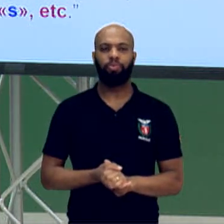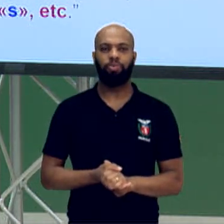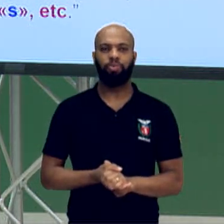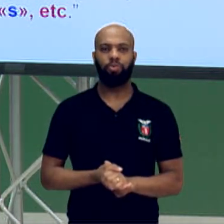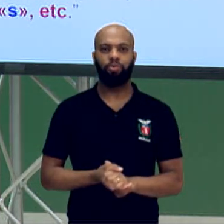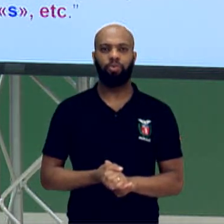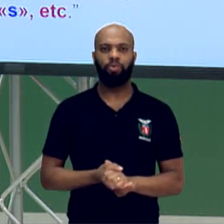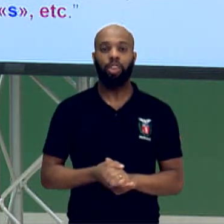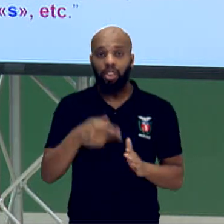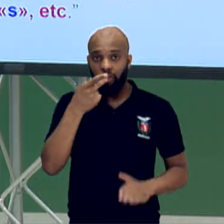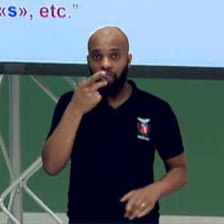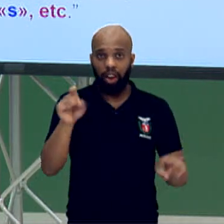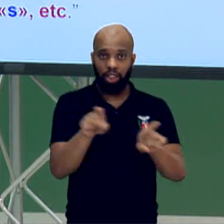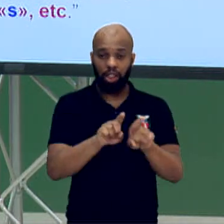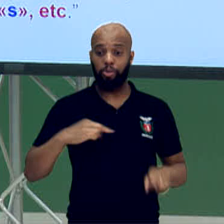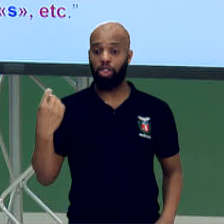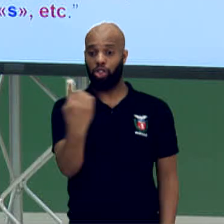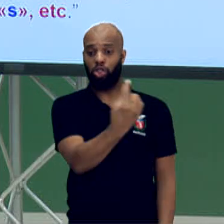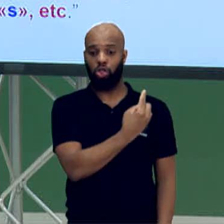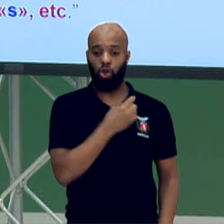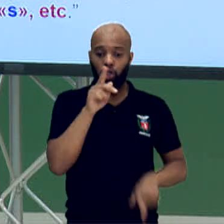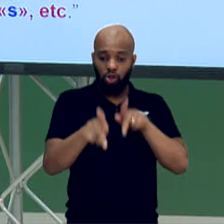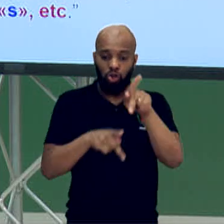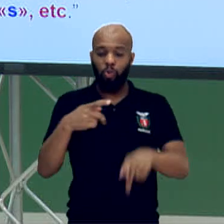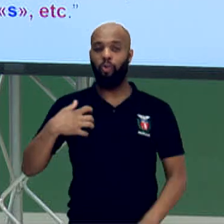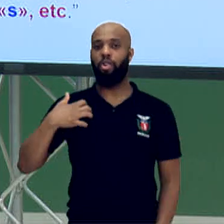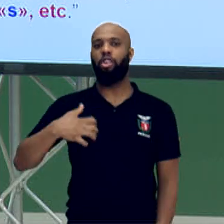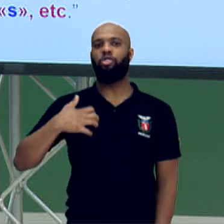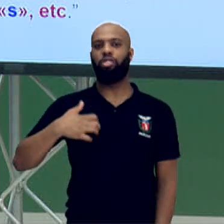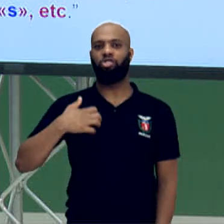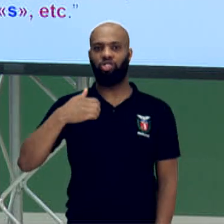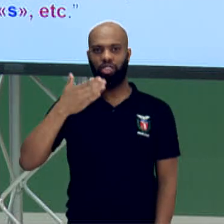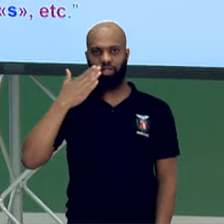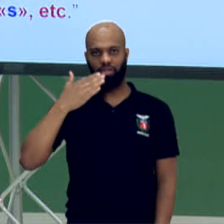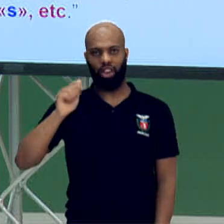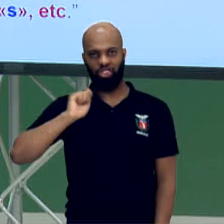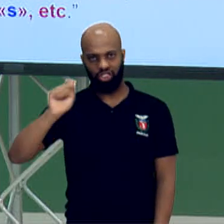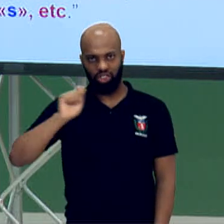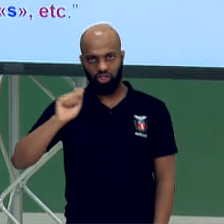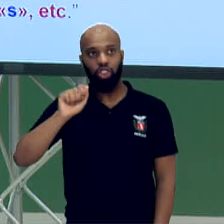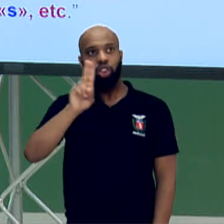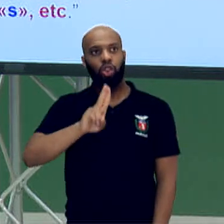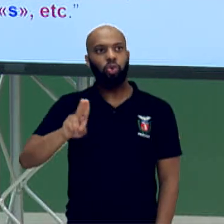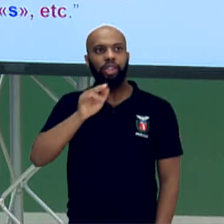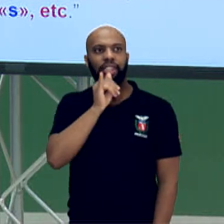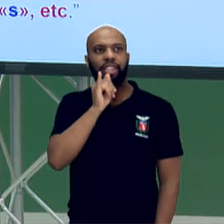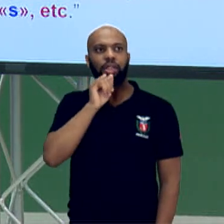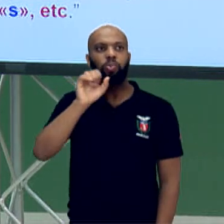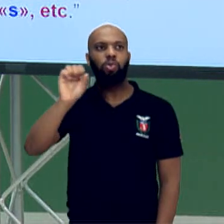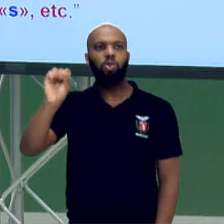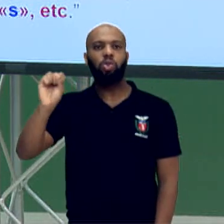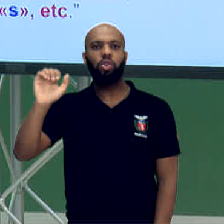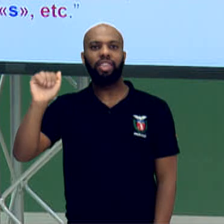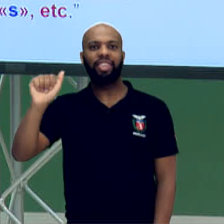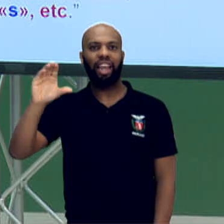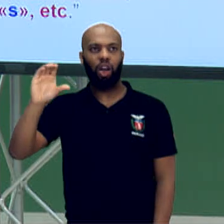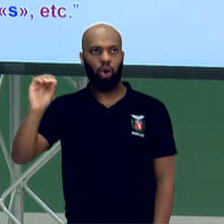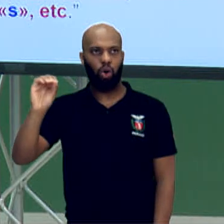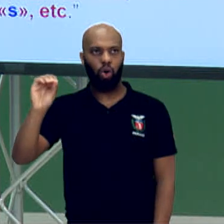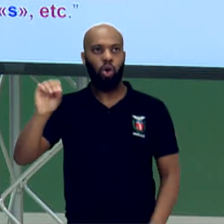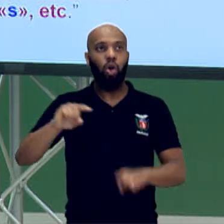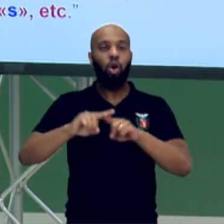chaqueta. Então ele fala, nós argentinos, usamos a expressão saco, enquanto os espanhóis usam a